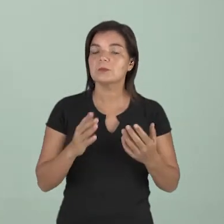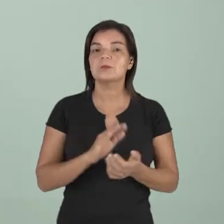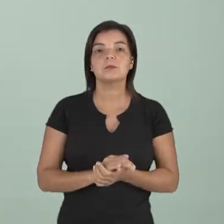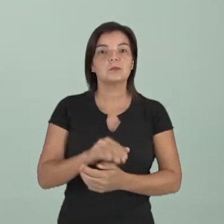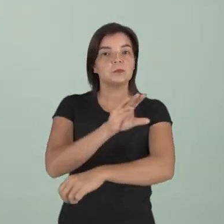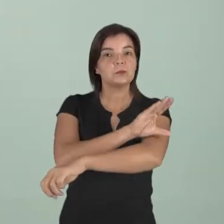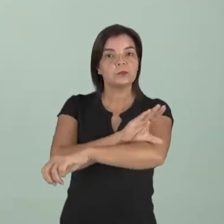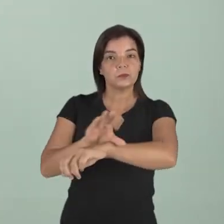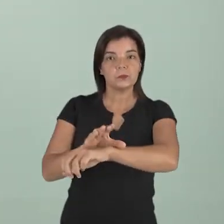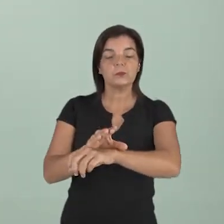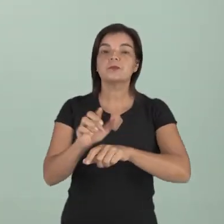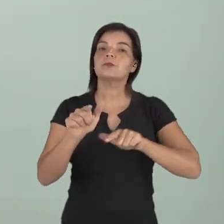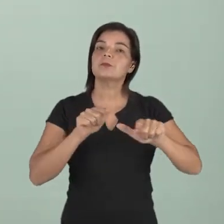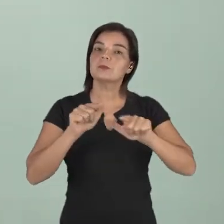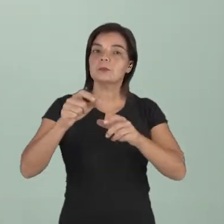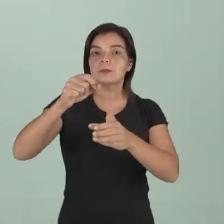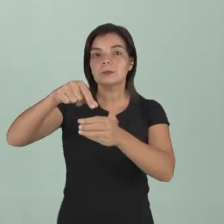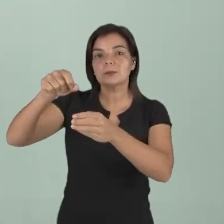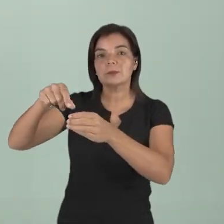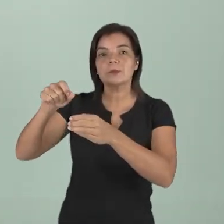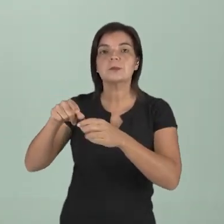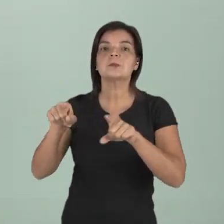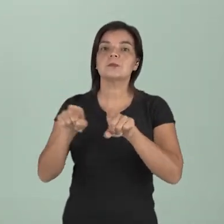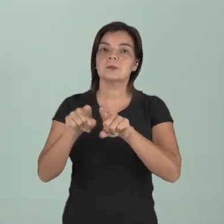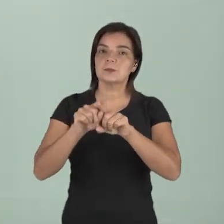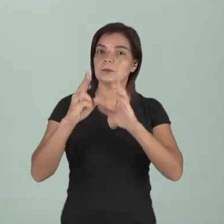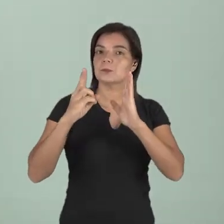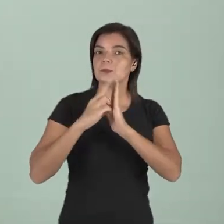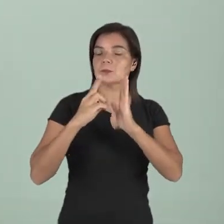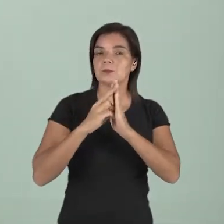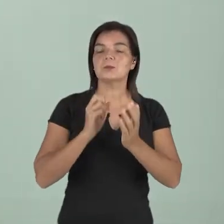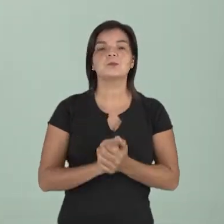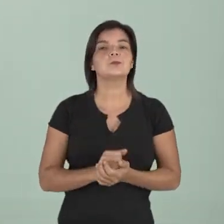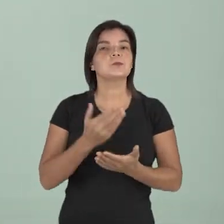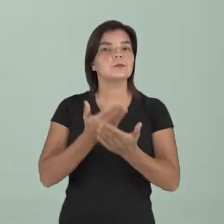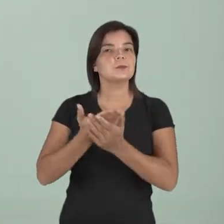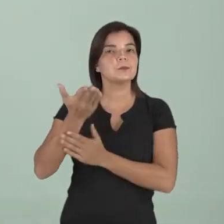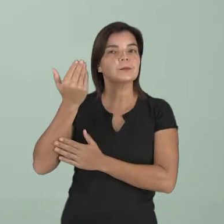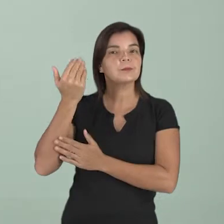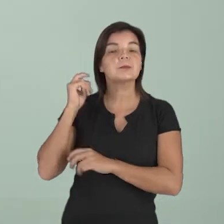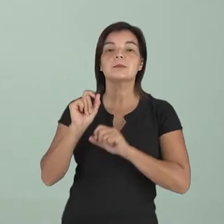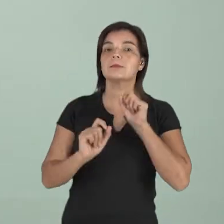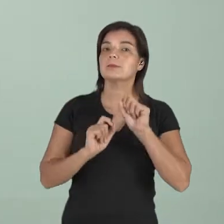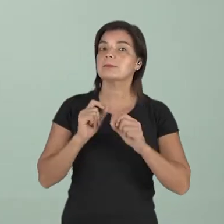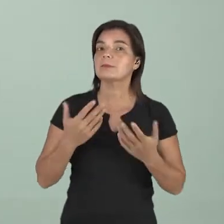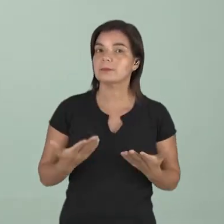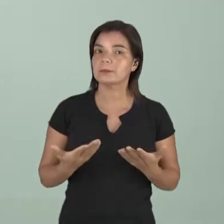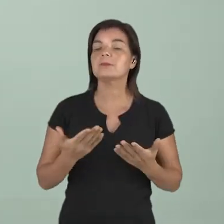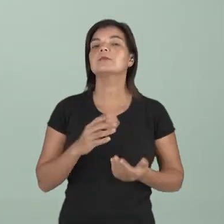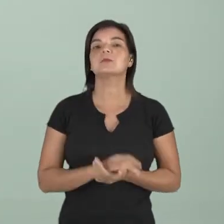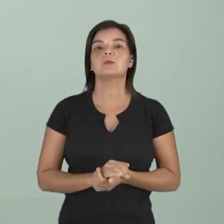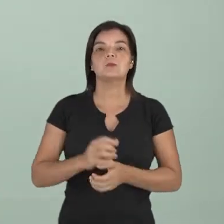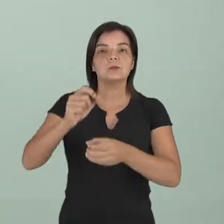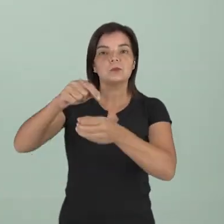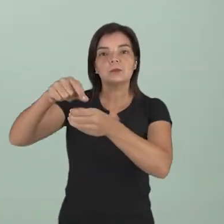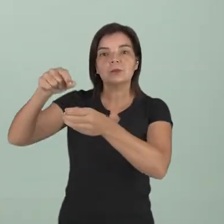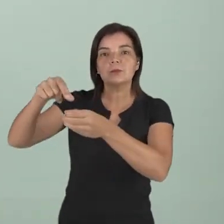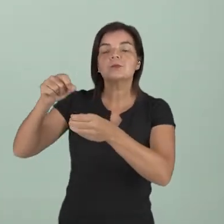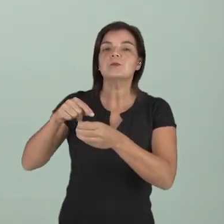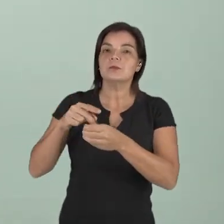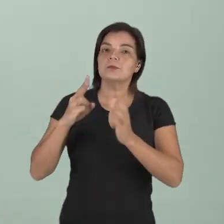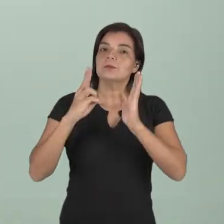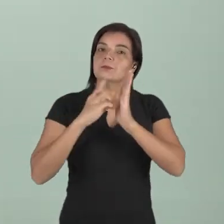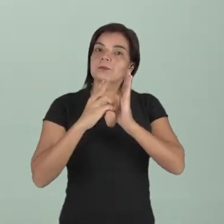da cultura e produção indígena. Relembrando, na aula passada a gente falou um pouquinho sobre produção dentro